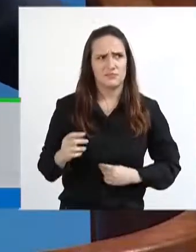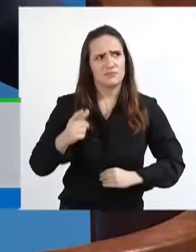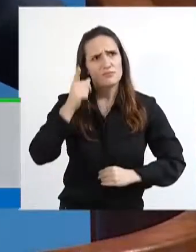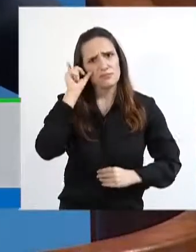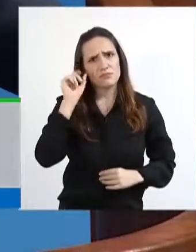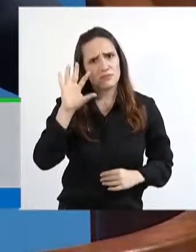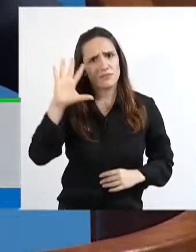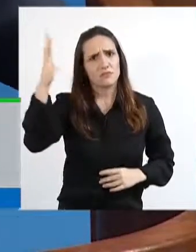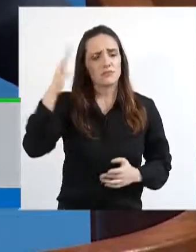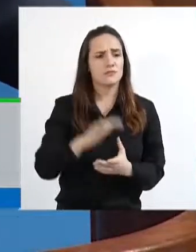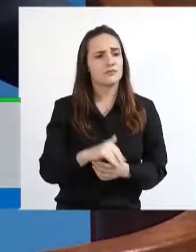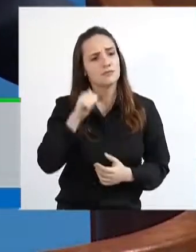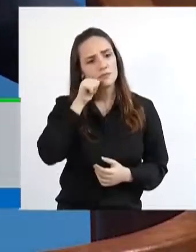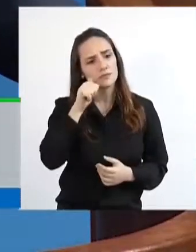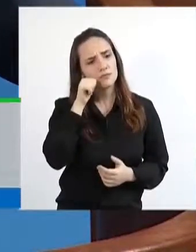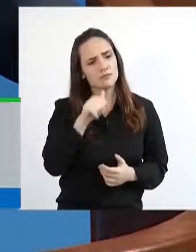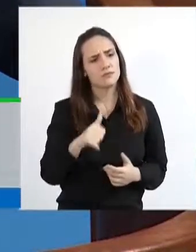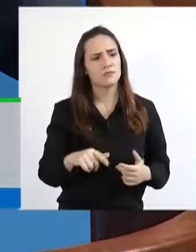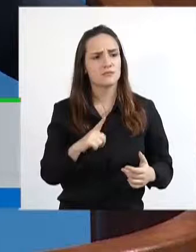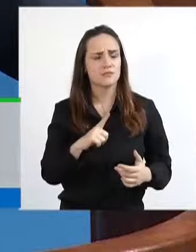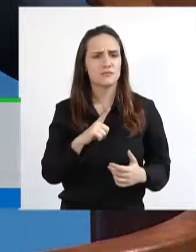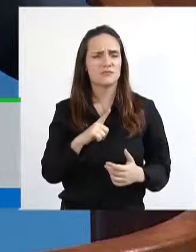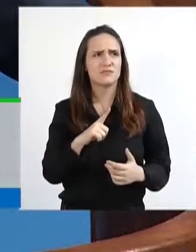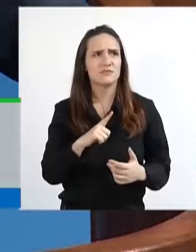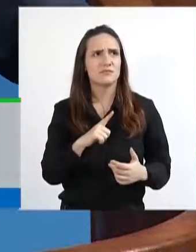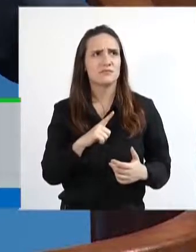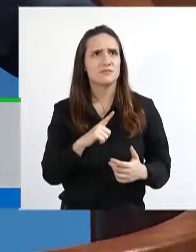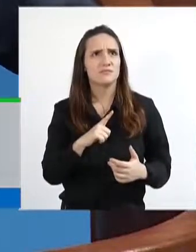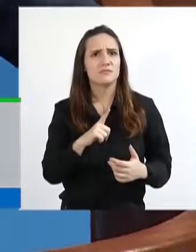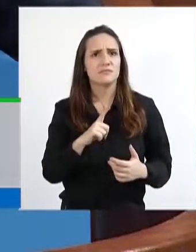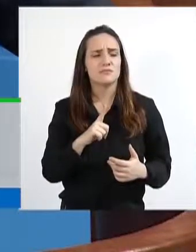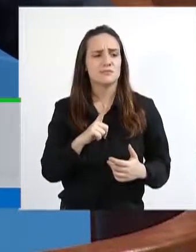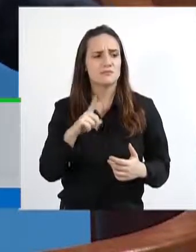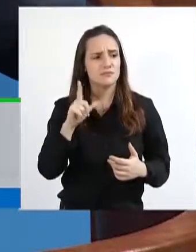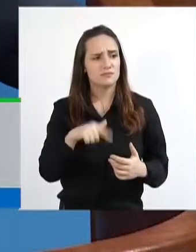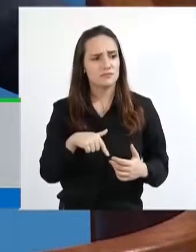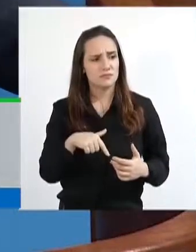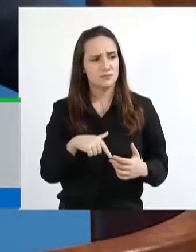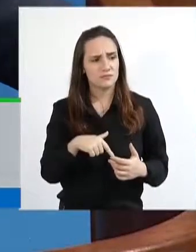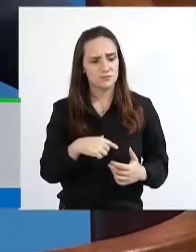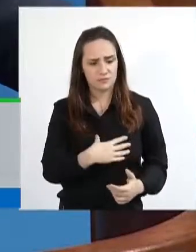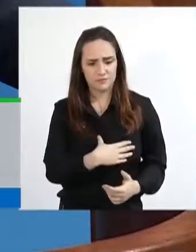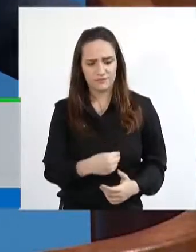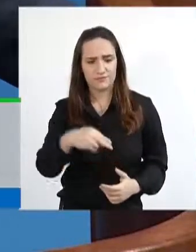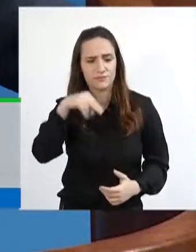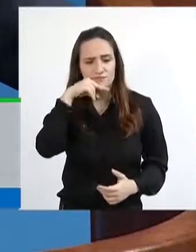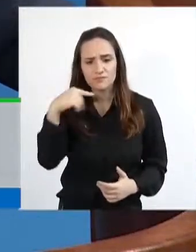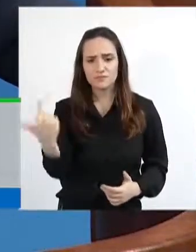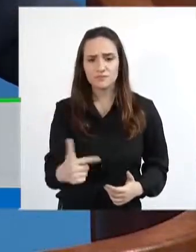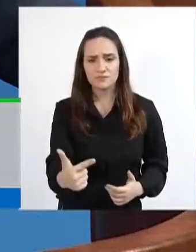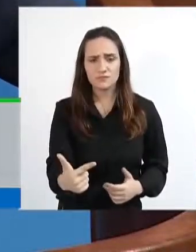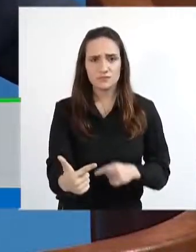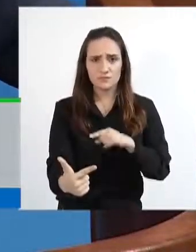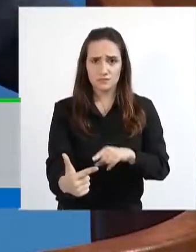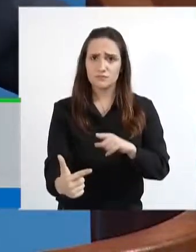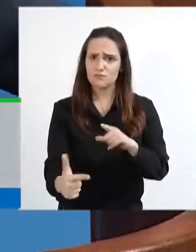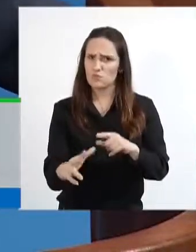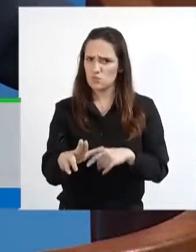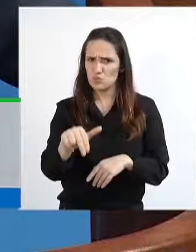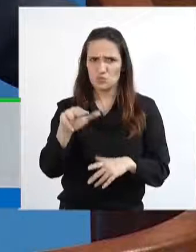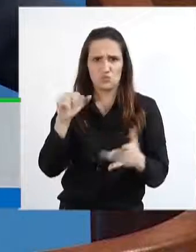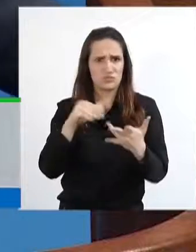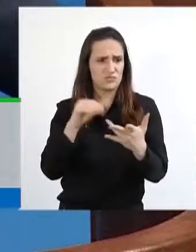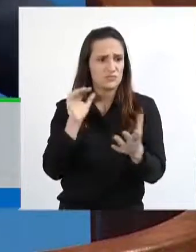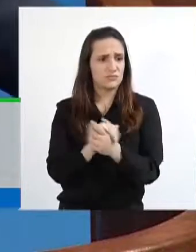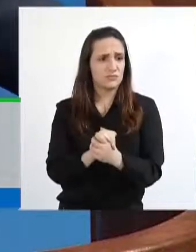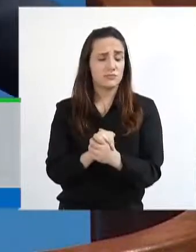aqui de uma senhora que tem bisneto hoje, é filha de militar, ela nunca casou